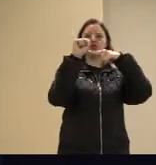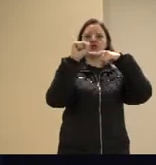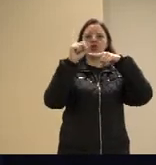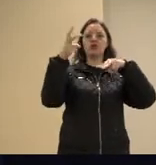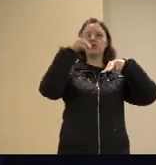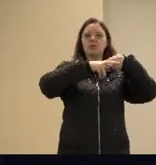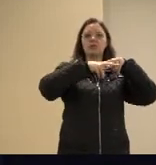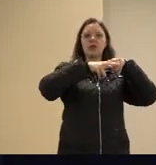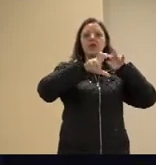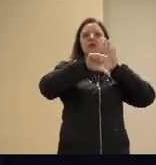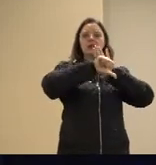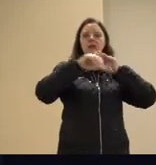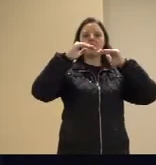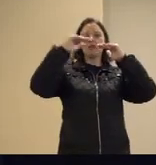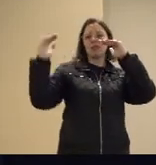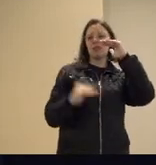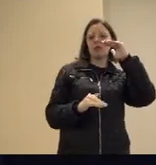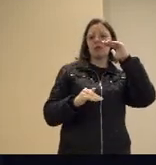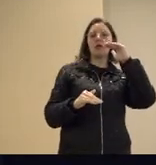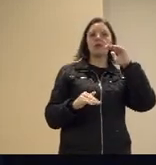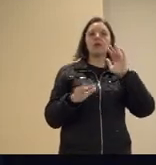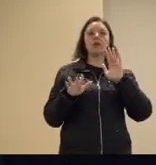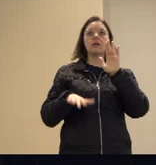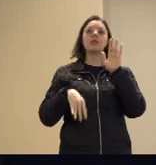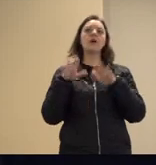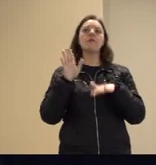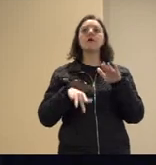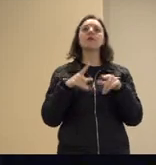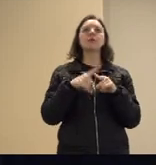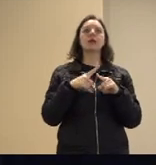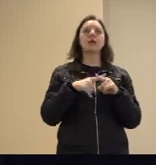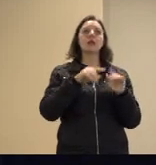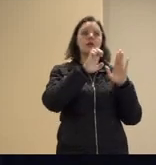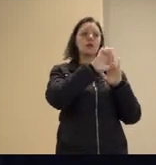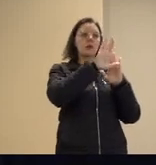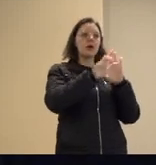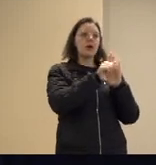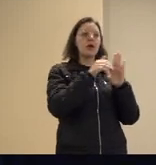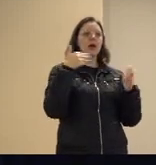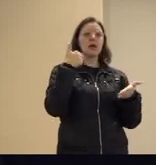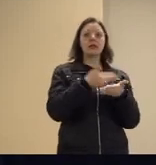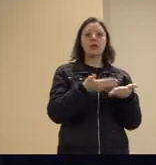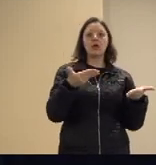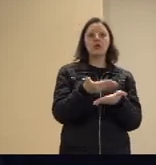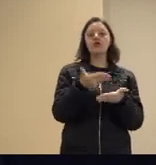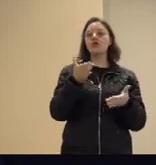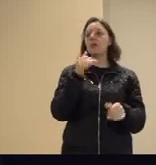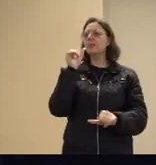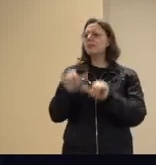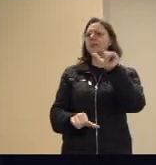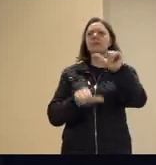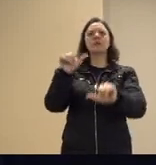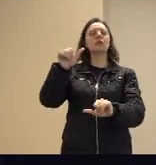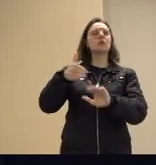Talvez remodelar, repensar, porque desde o ECA até hoje já mudou muita coisa.